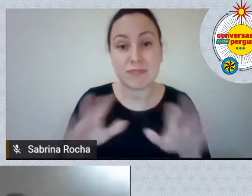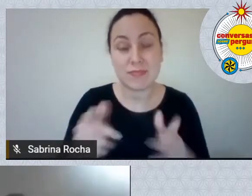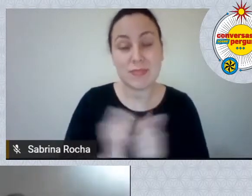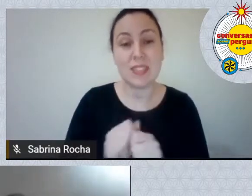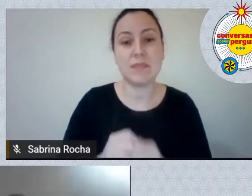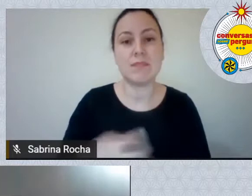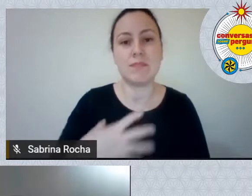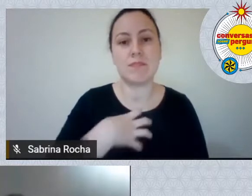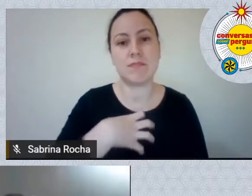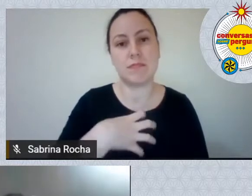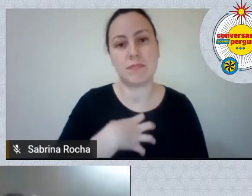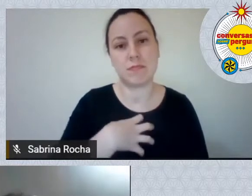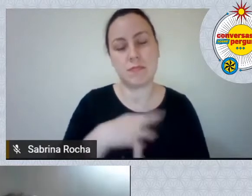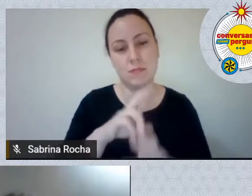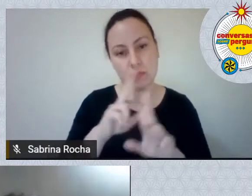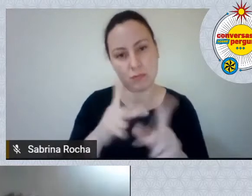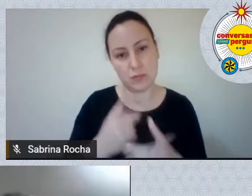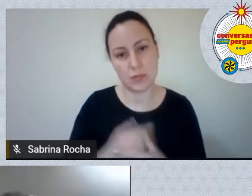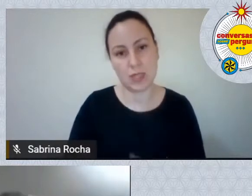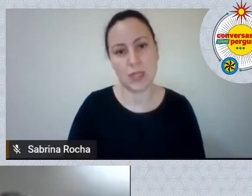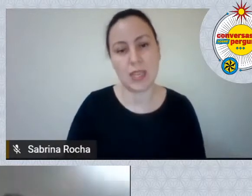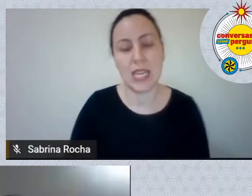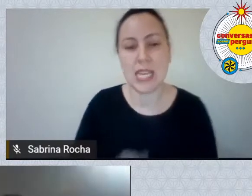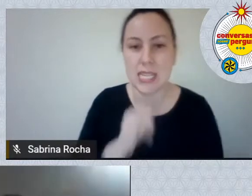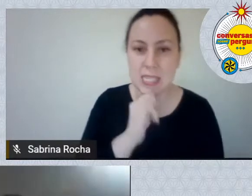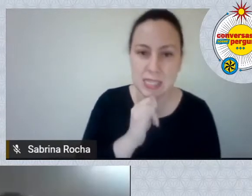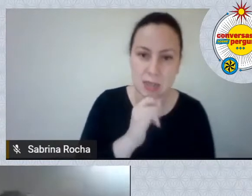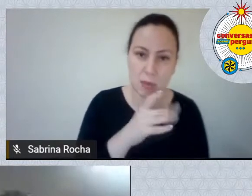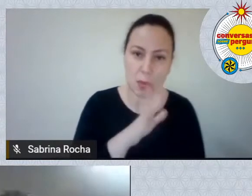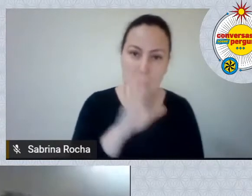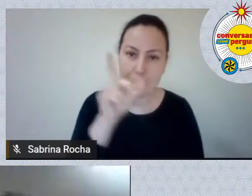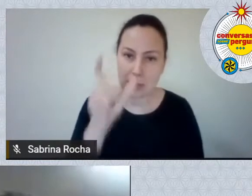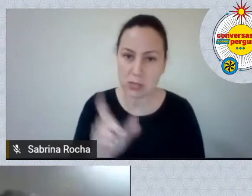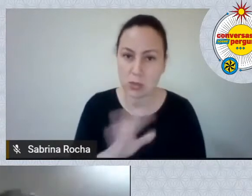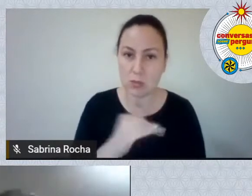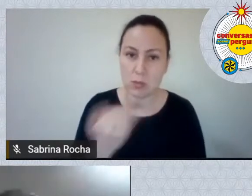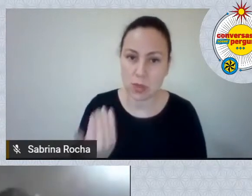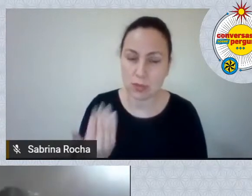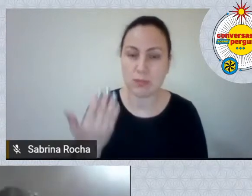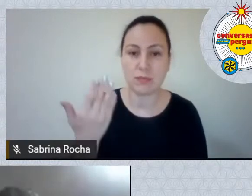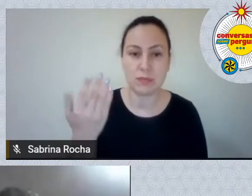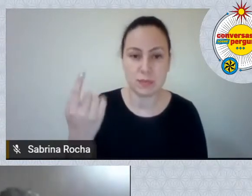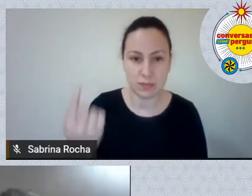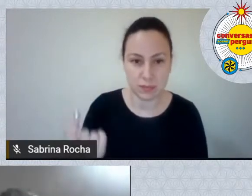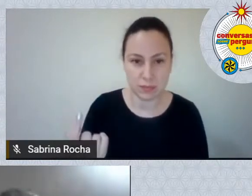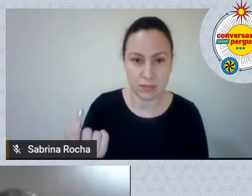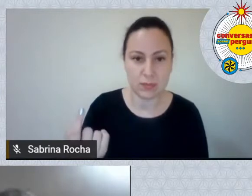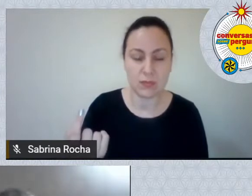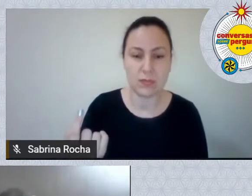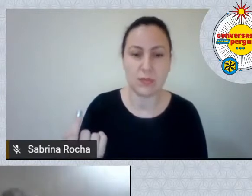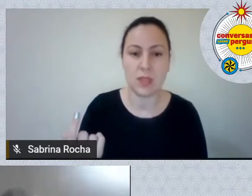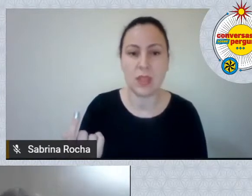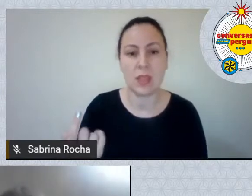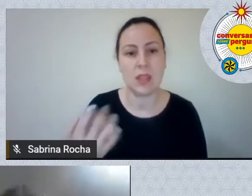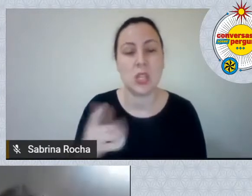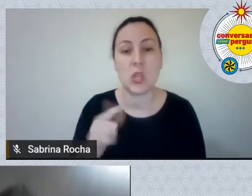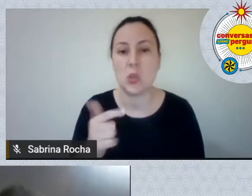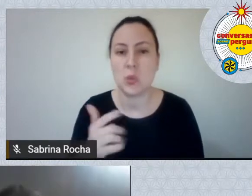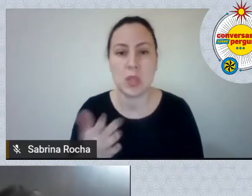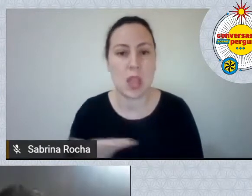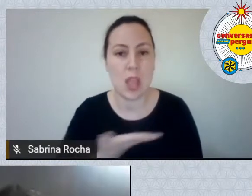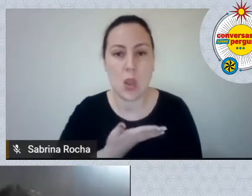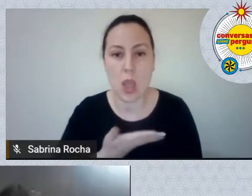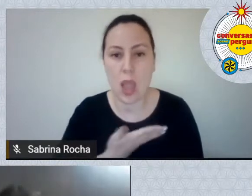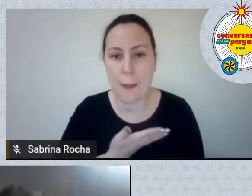sensibilidade, por exemplo, para as pessoas que se foram, para as mortes, que muitos me dizem, não, mas eu não tenho nenhum